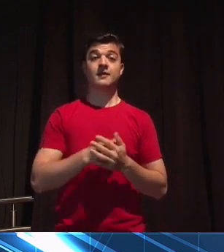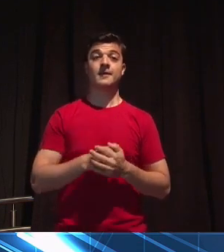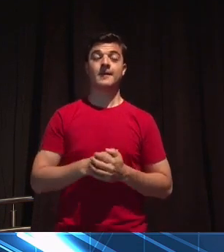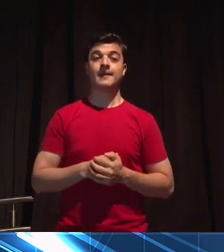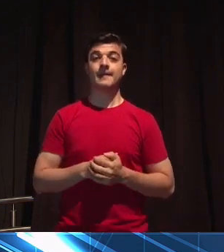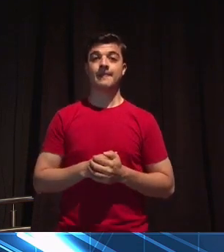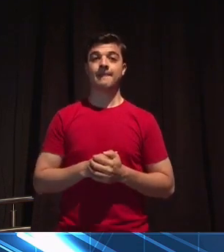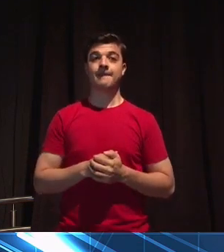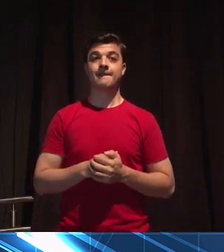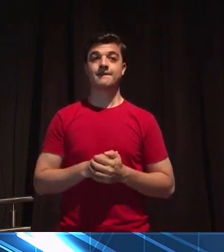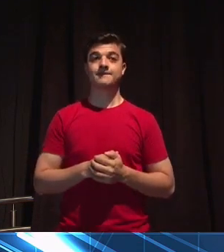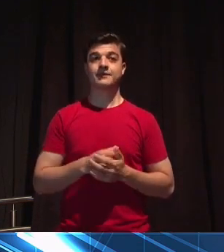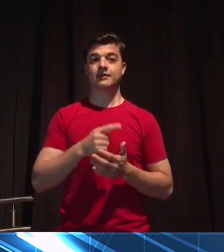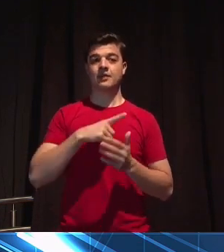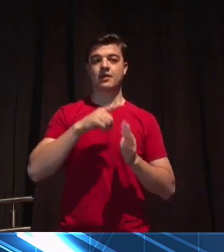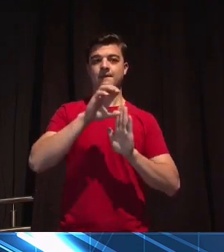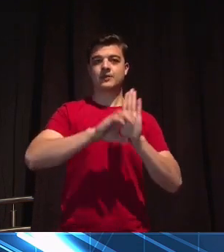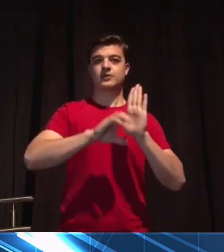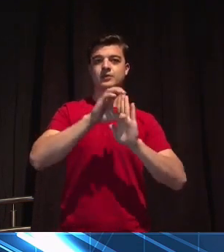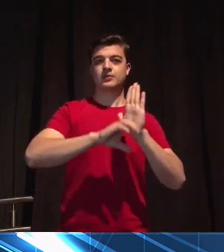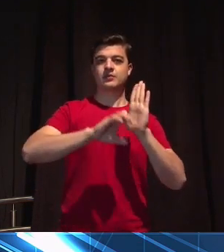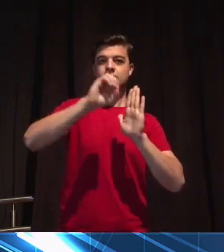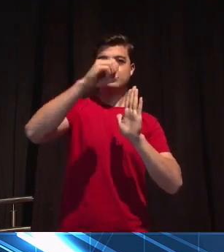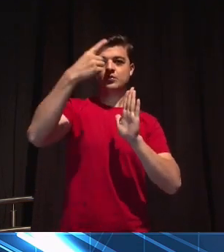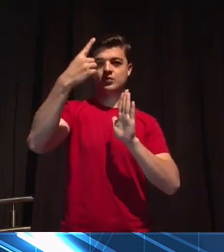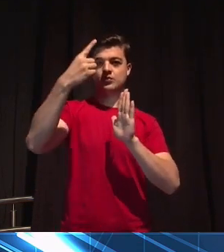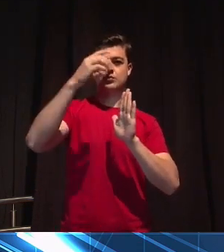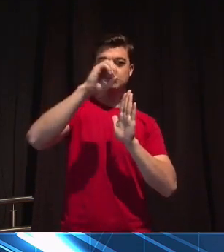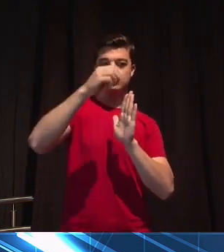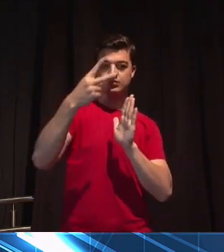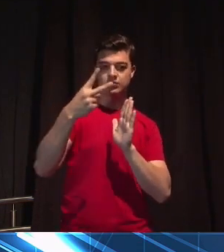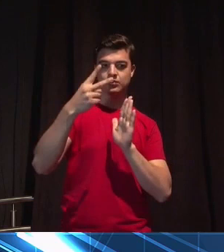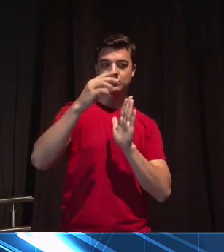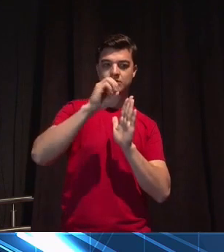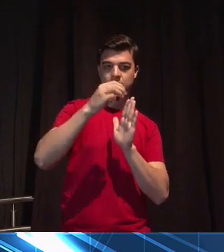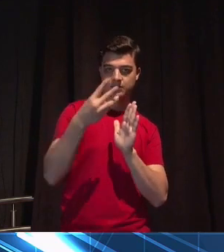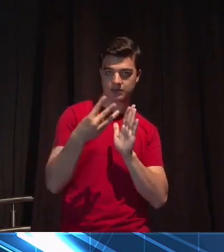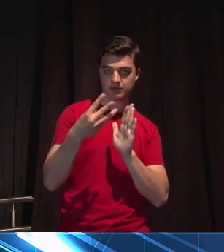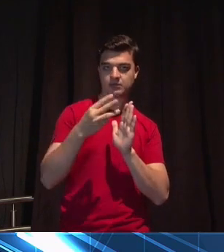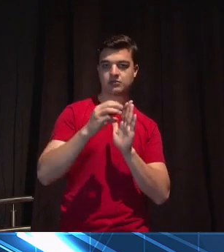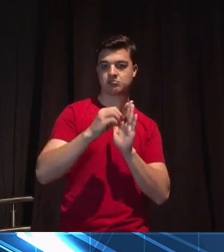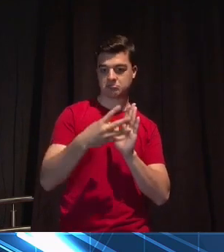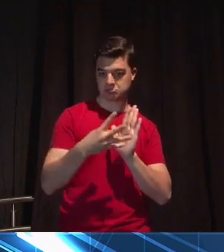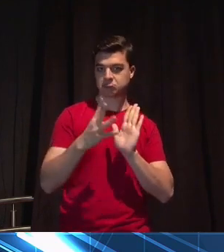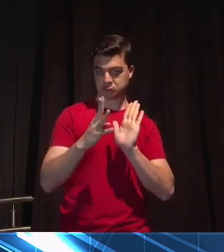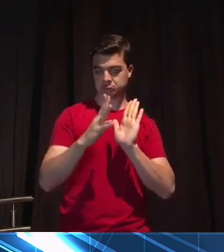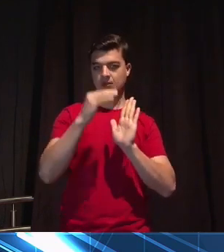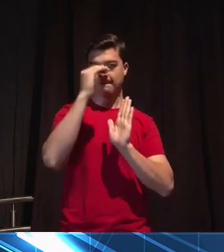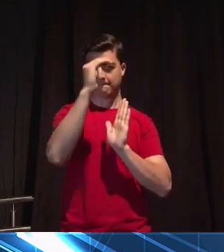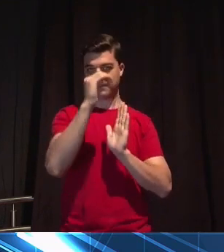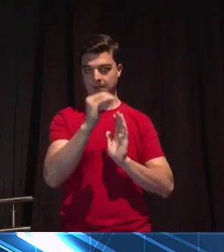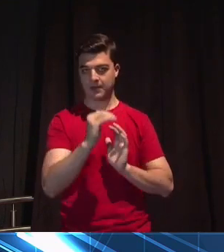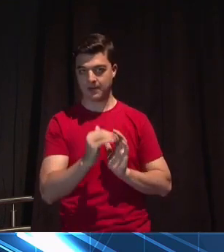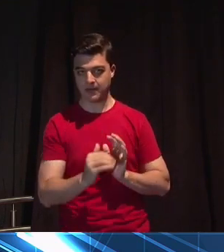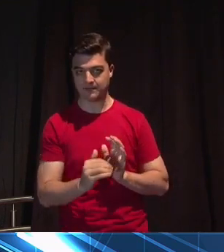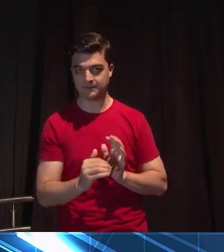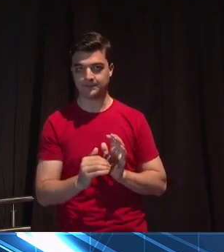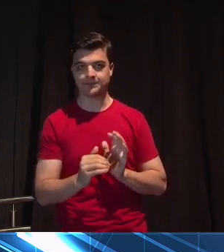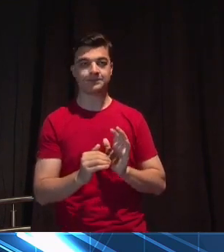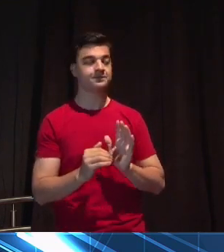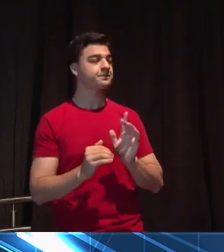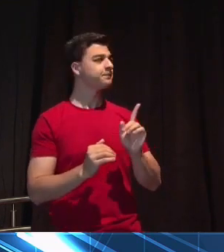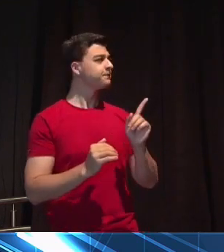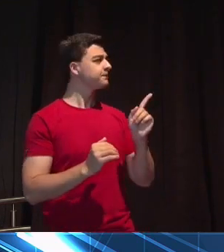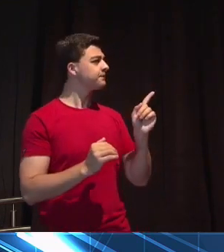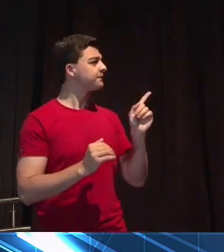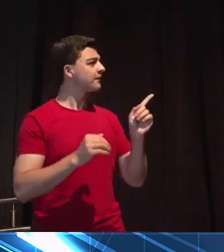alfabética então 01 vai ser o primeiro capítulo 02 segundo capítulo 03 do terceiro capítulo E aí o que que é tem o que que tem dentro desse